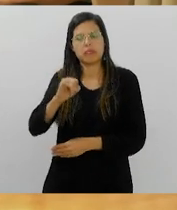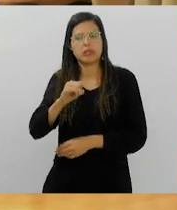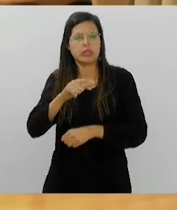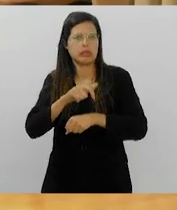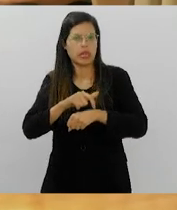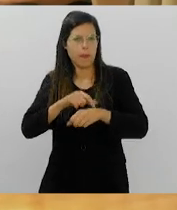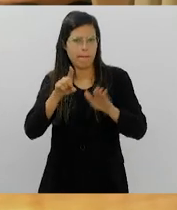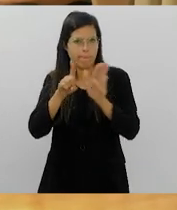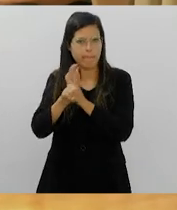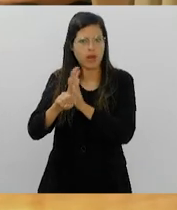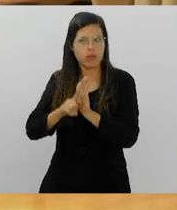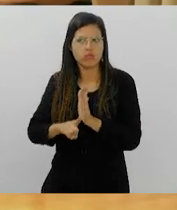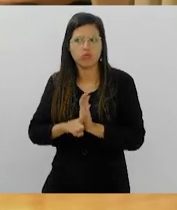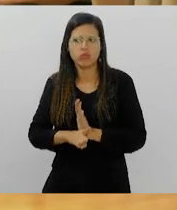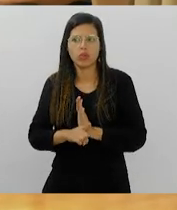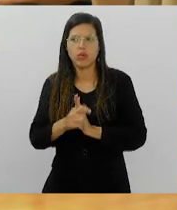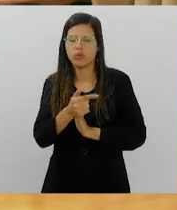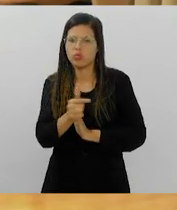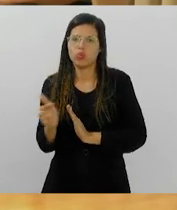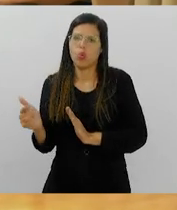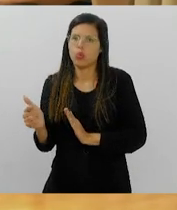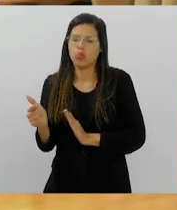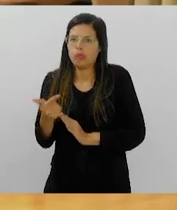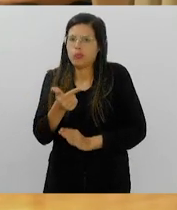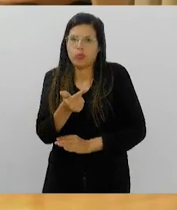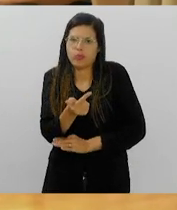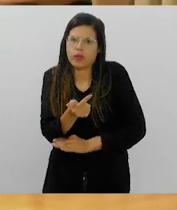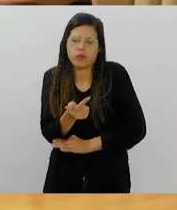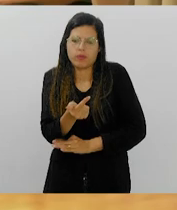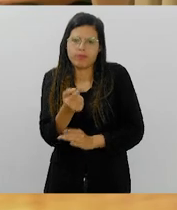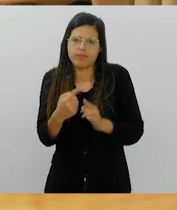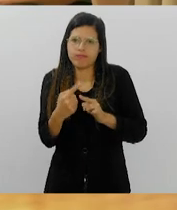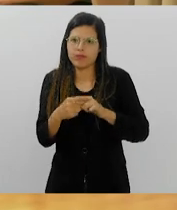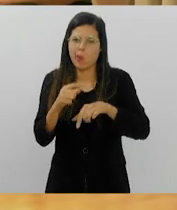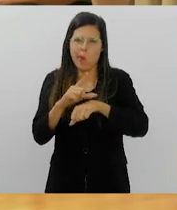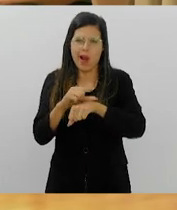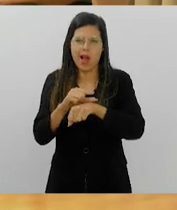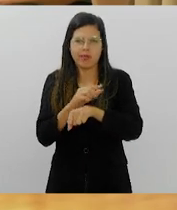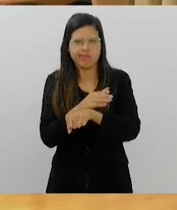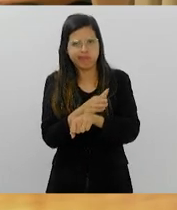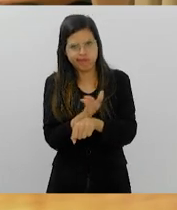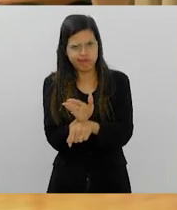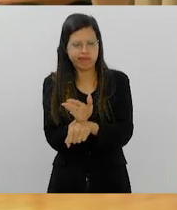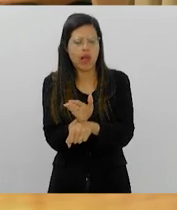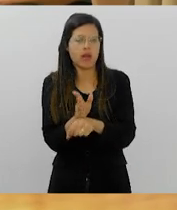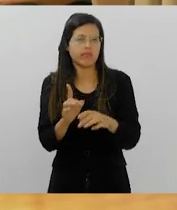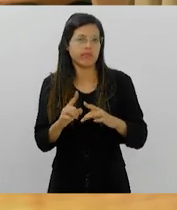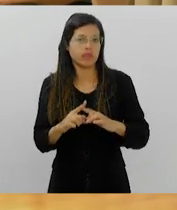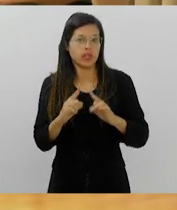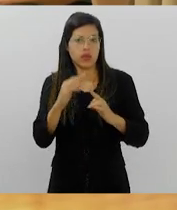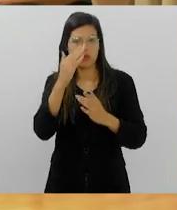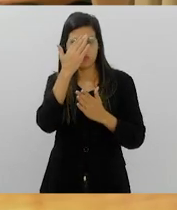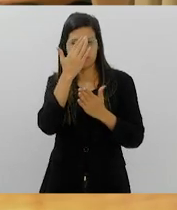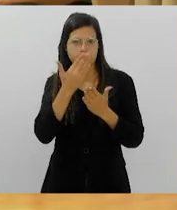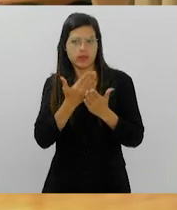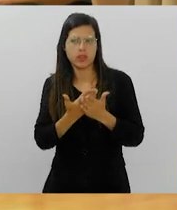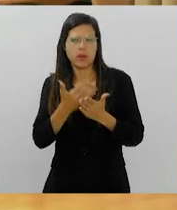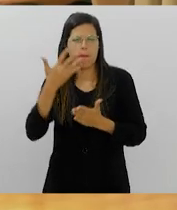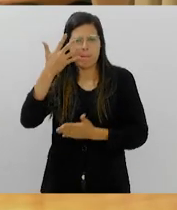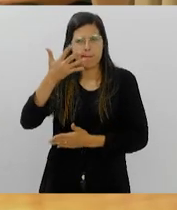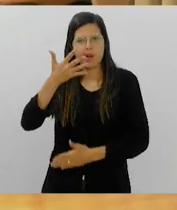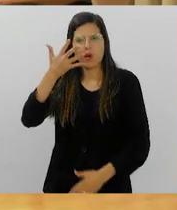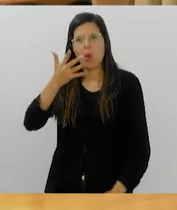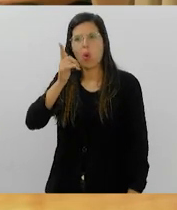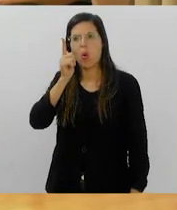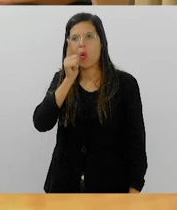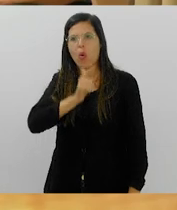eu acredito que não houve mais, porque a gente está com o horário já extravasado, mas, enfim, eu acredito que os palestrantes vão conseguir